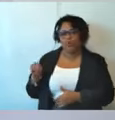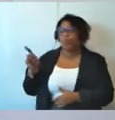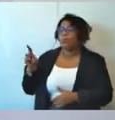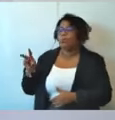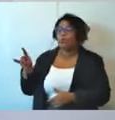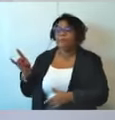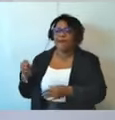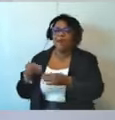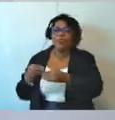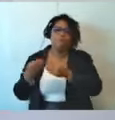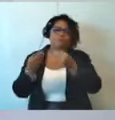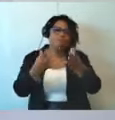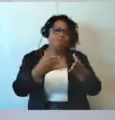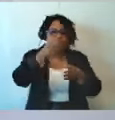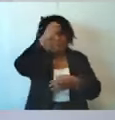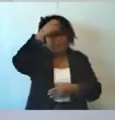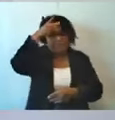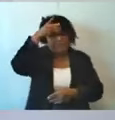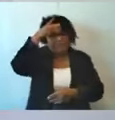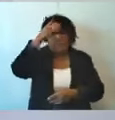prefeitura trazer esses pontos,